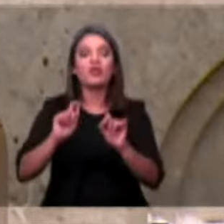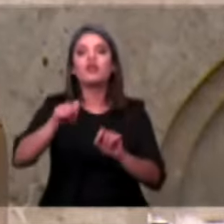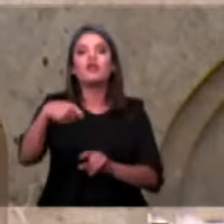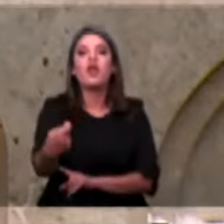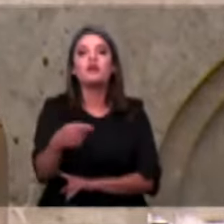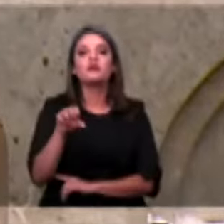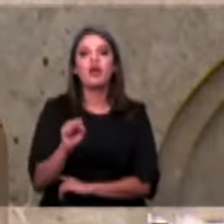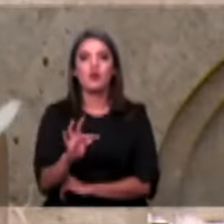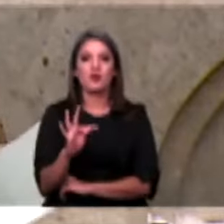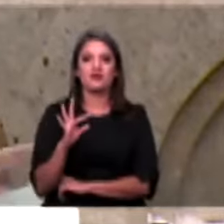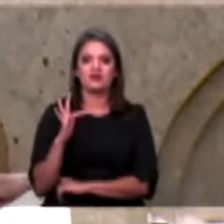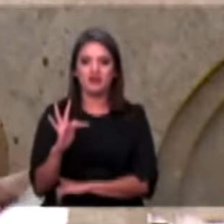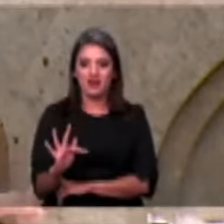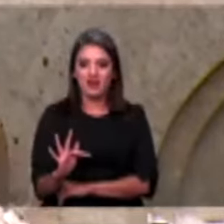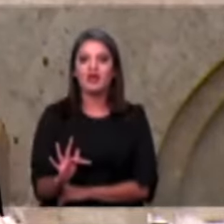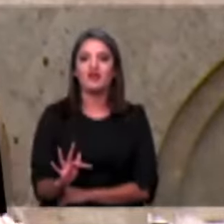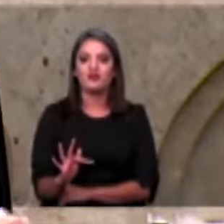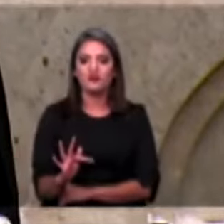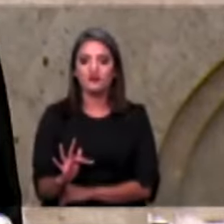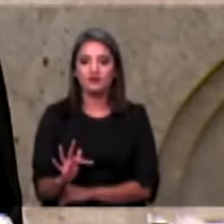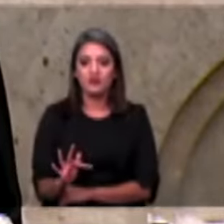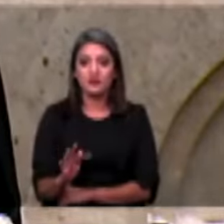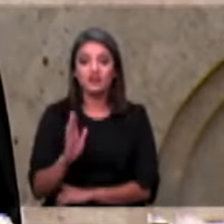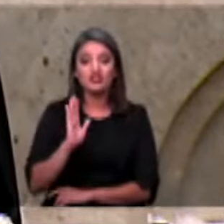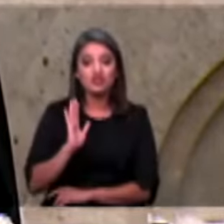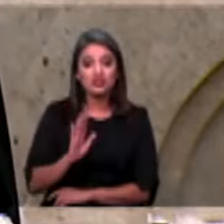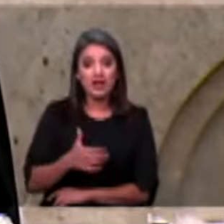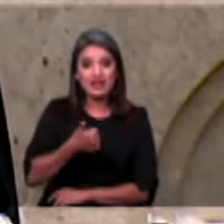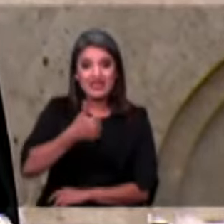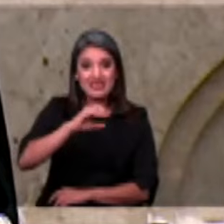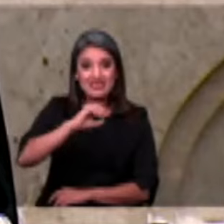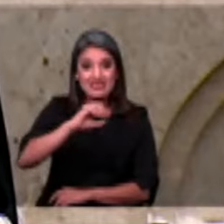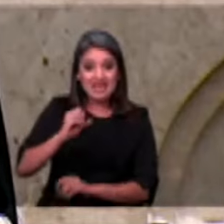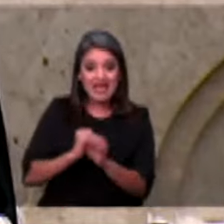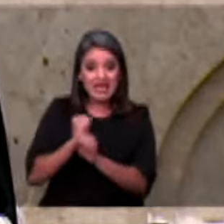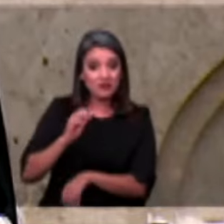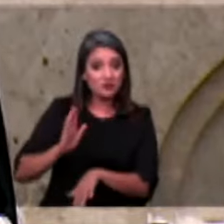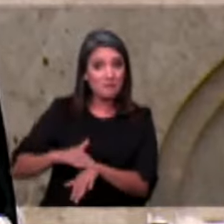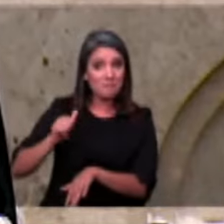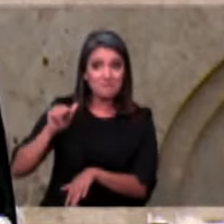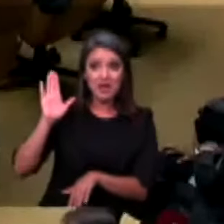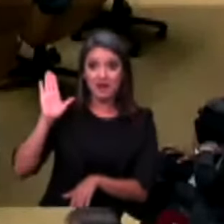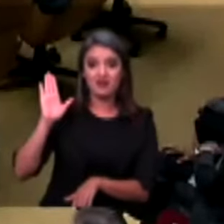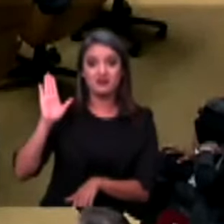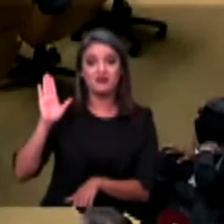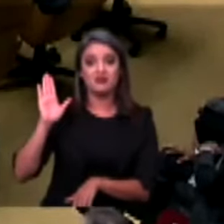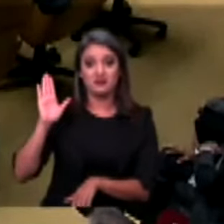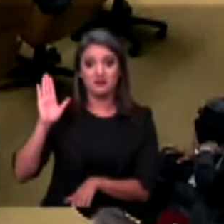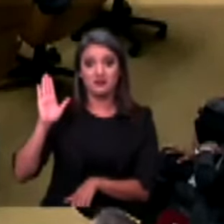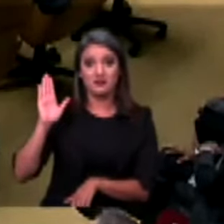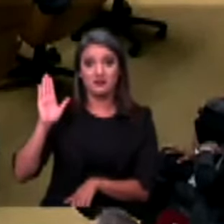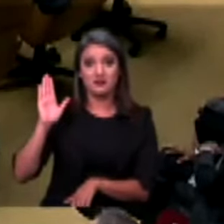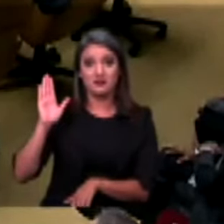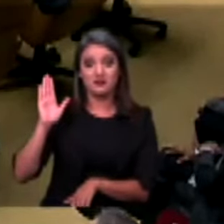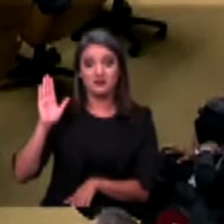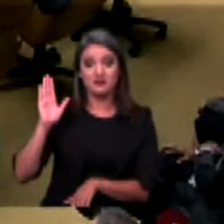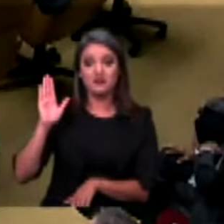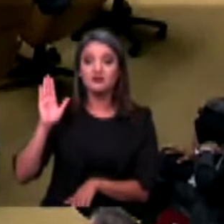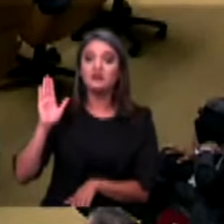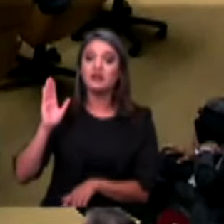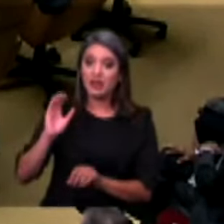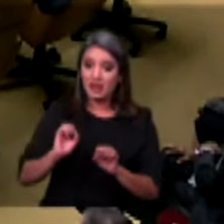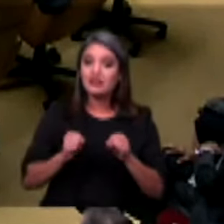Tribunal Federal, como há mais de um século, doutor Beto Simonetti,